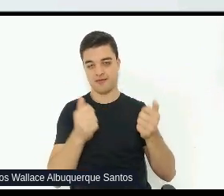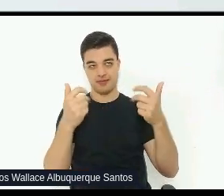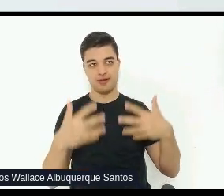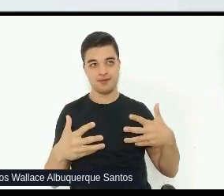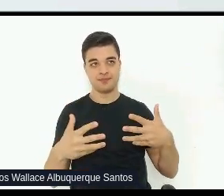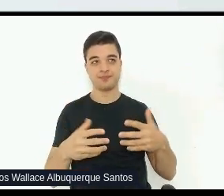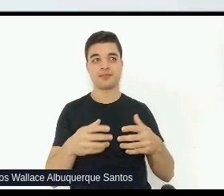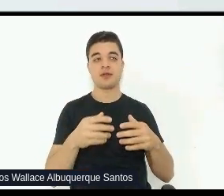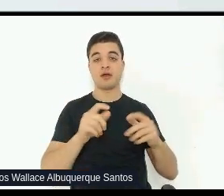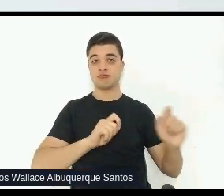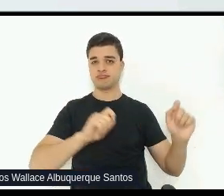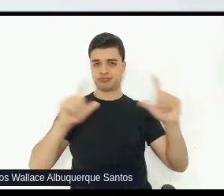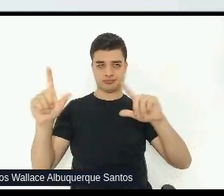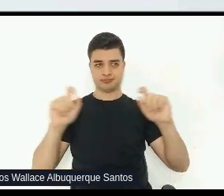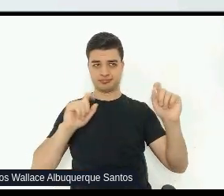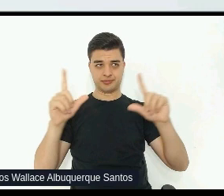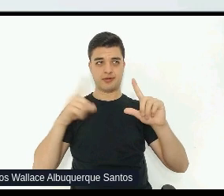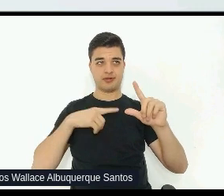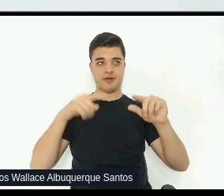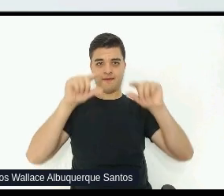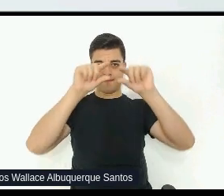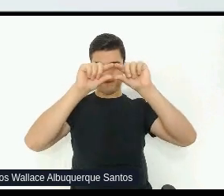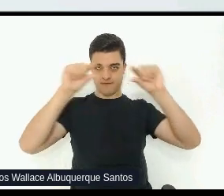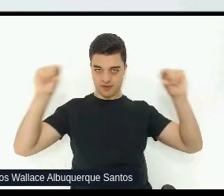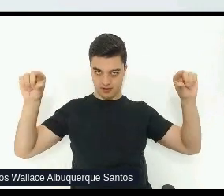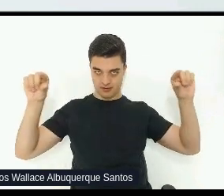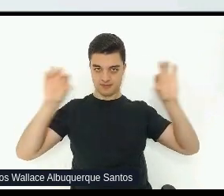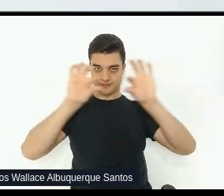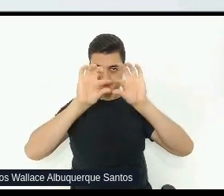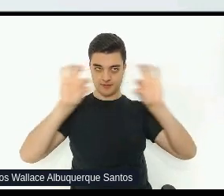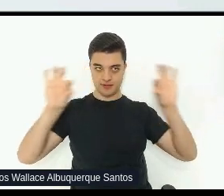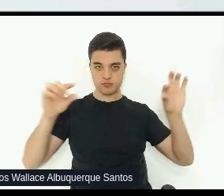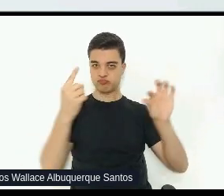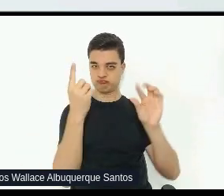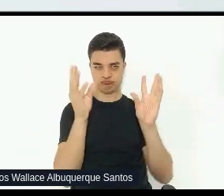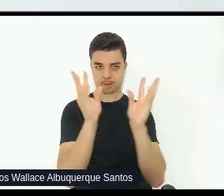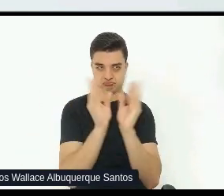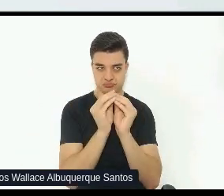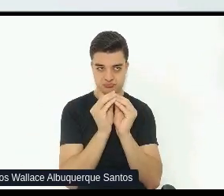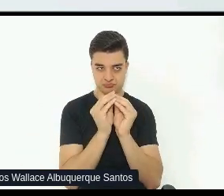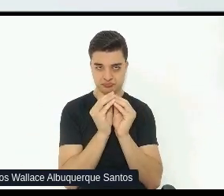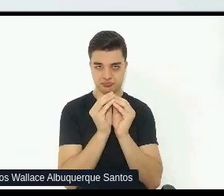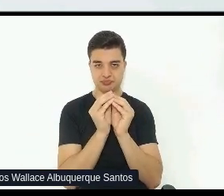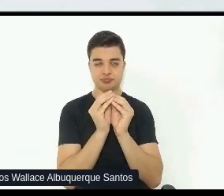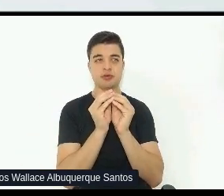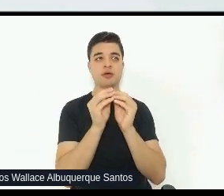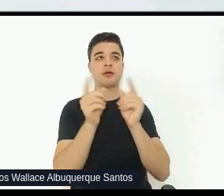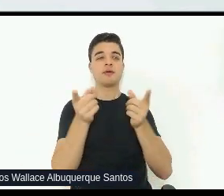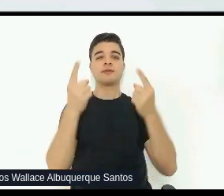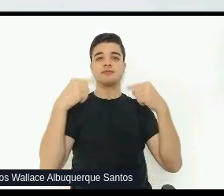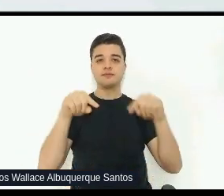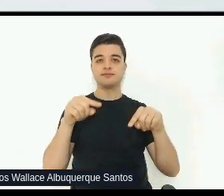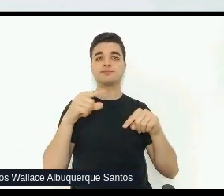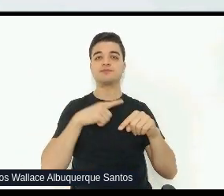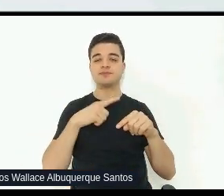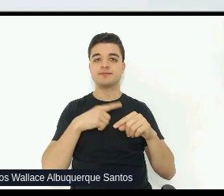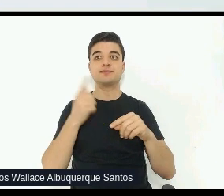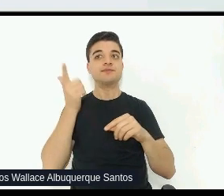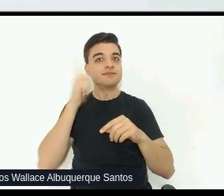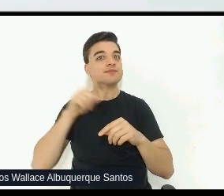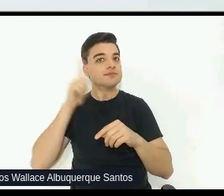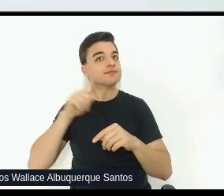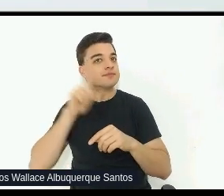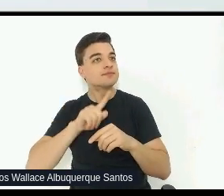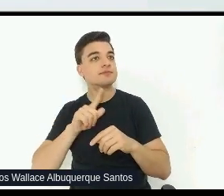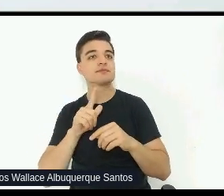resumo, uma pequena frase de resumo dessa heurística, os critérios de sucesso da WCAG, que eles são embasados, e